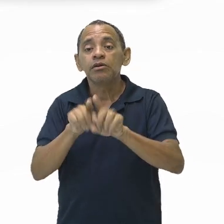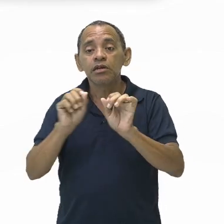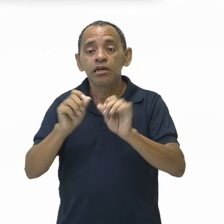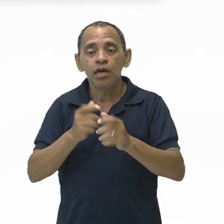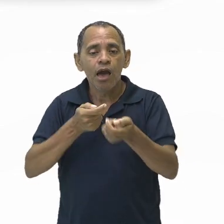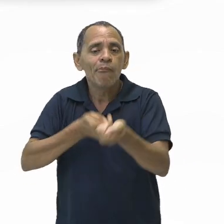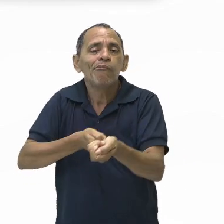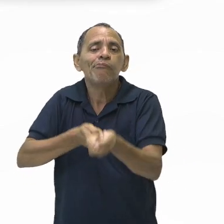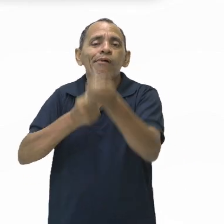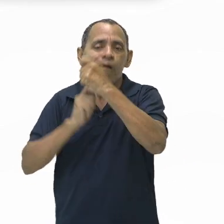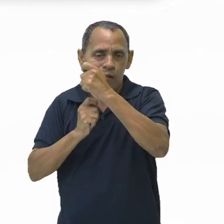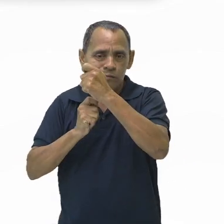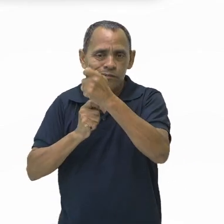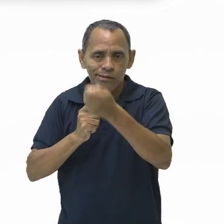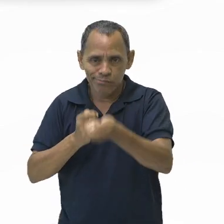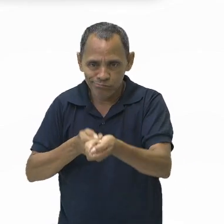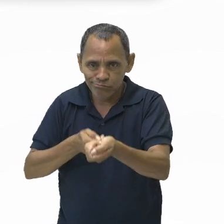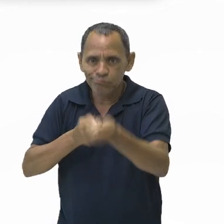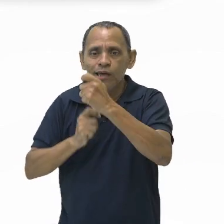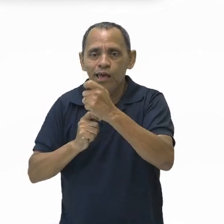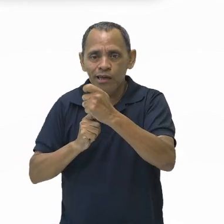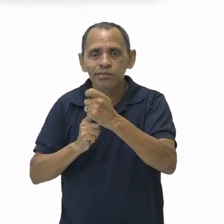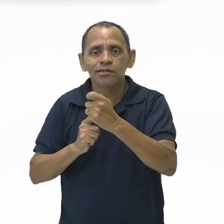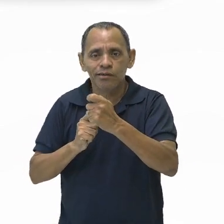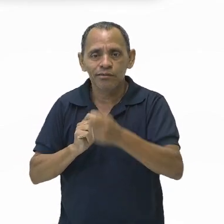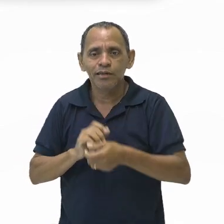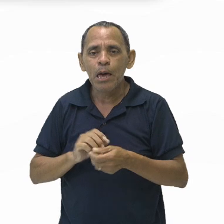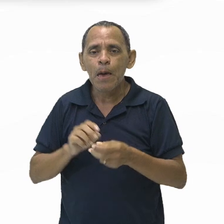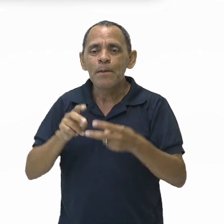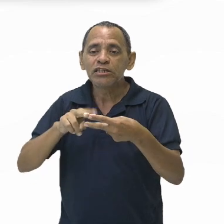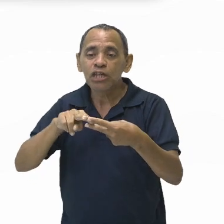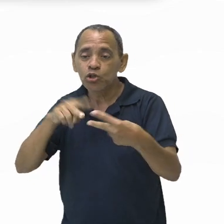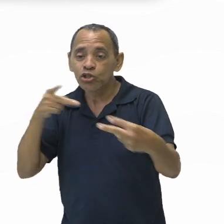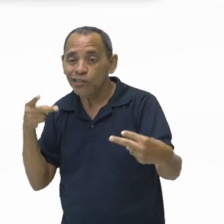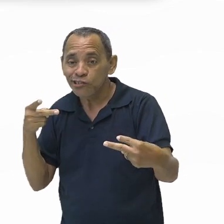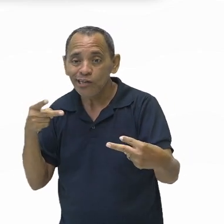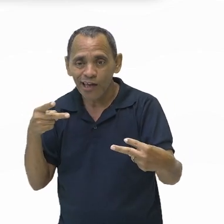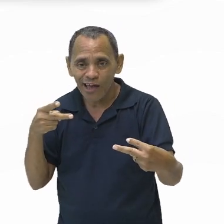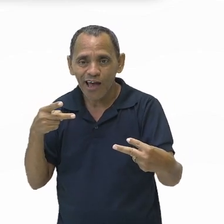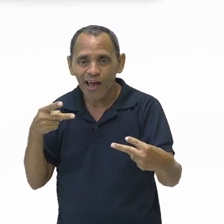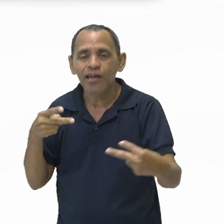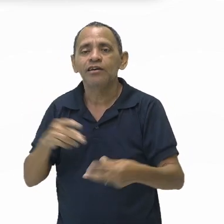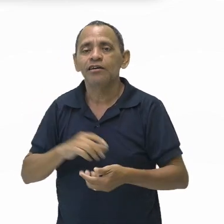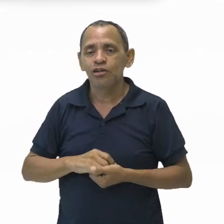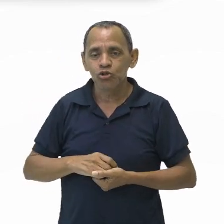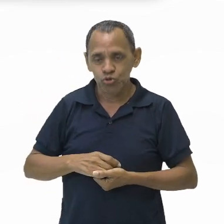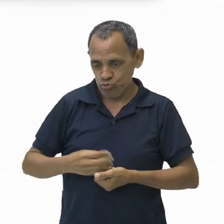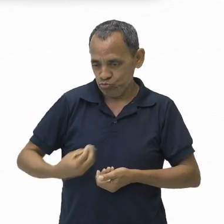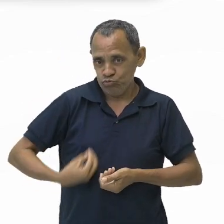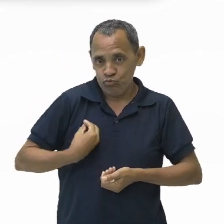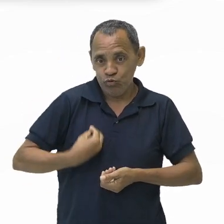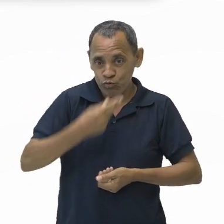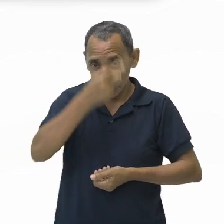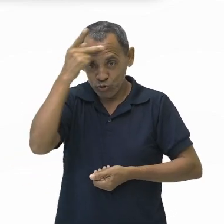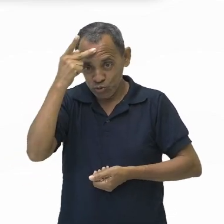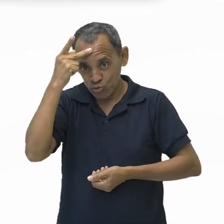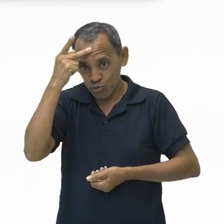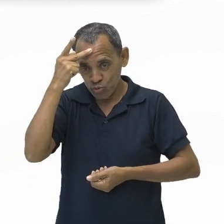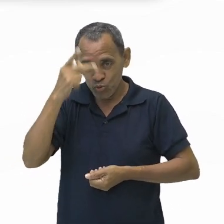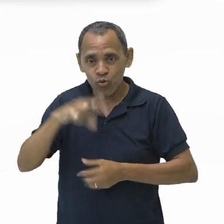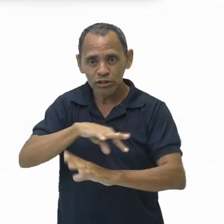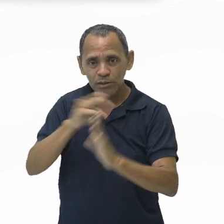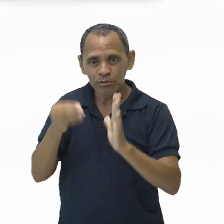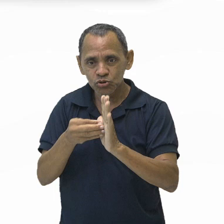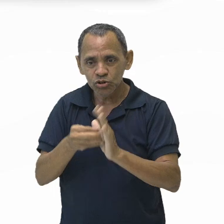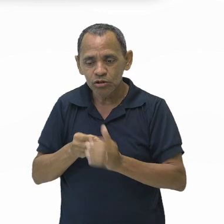que tá no DNA do Amazônida, né? Como a gente falou, a quantidade de rios, a